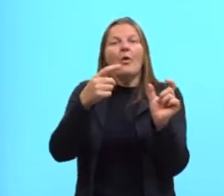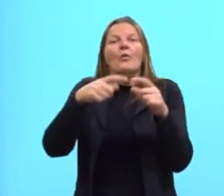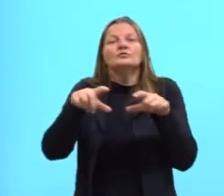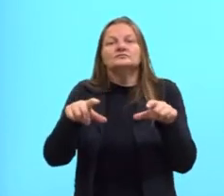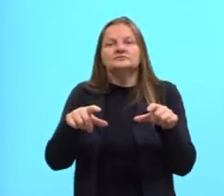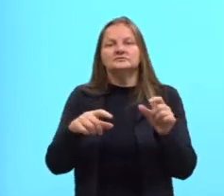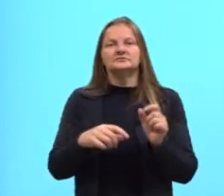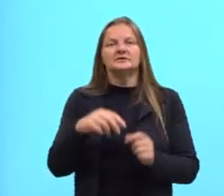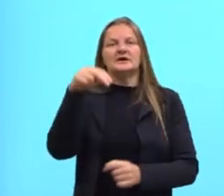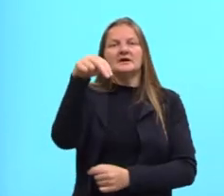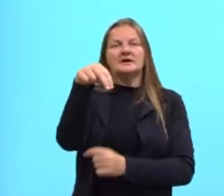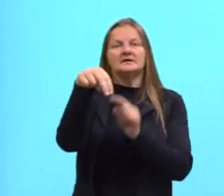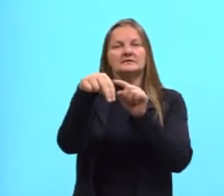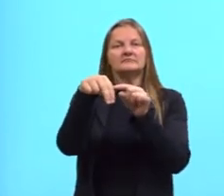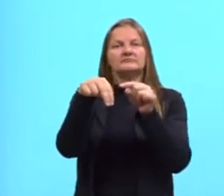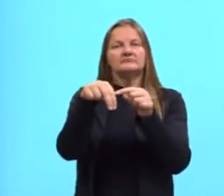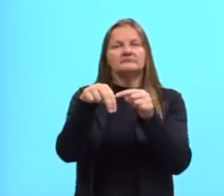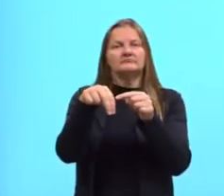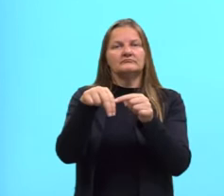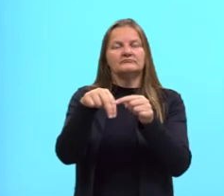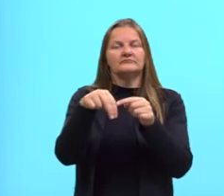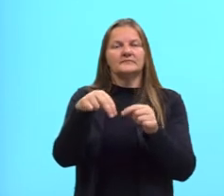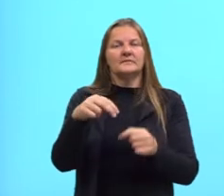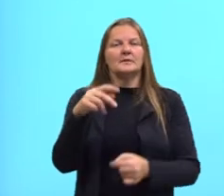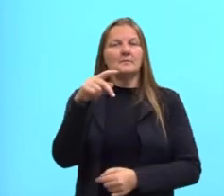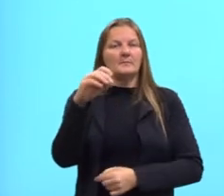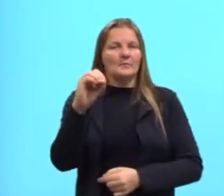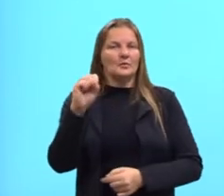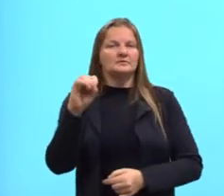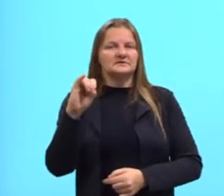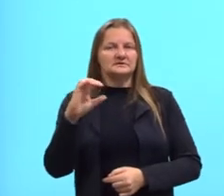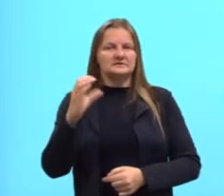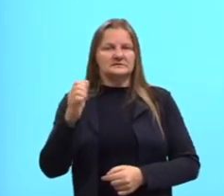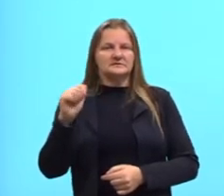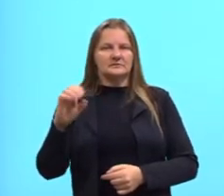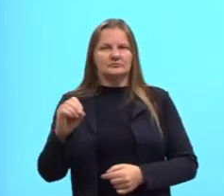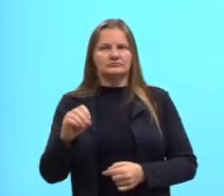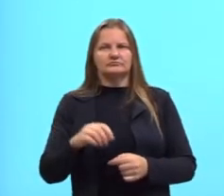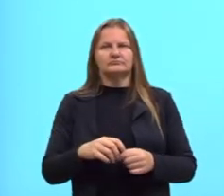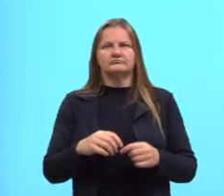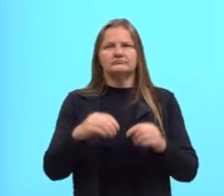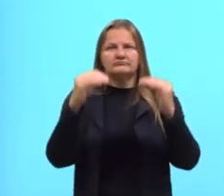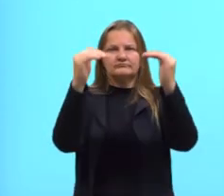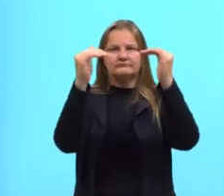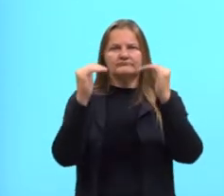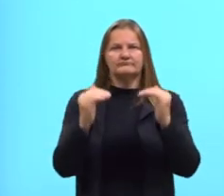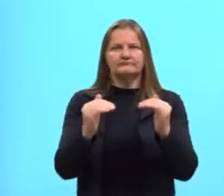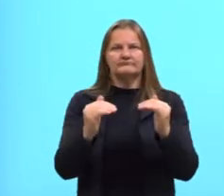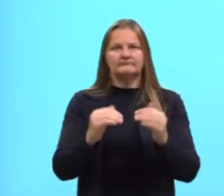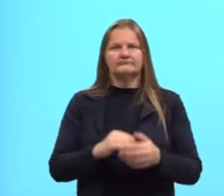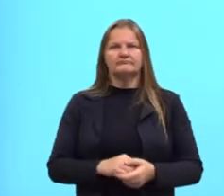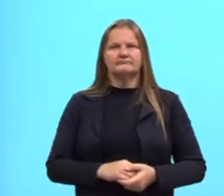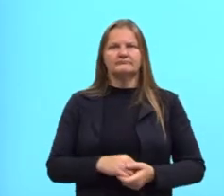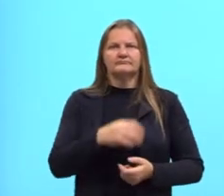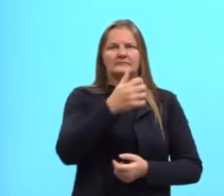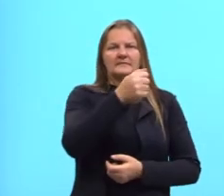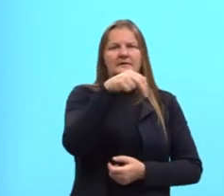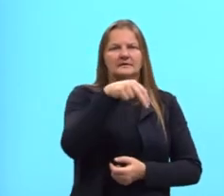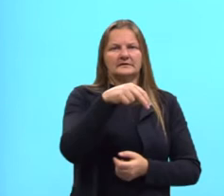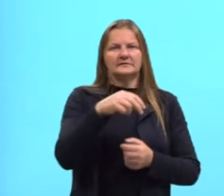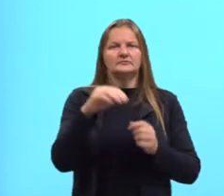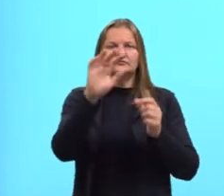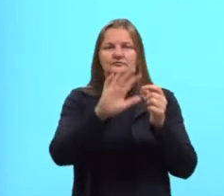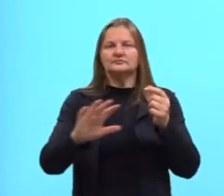é o nosso ele que indica a posição mas aqui o a n que é o termo geral